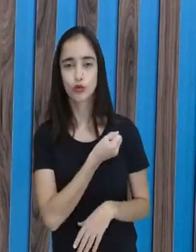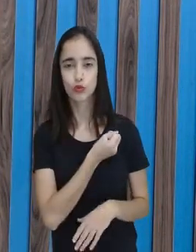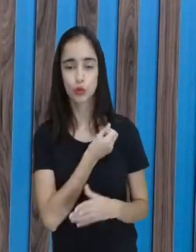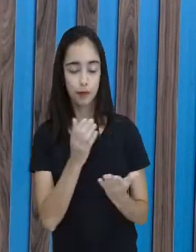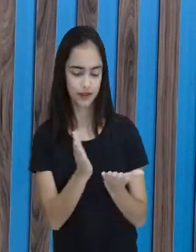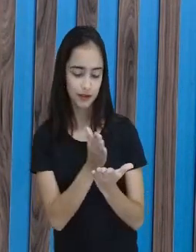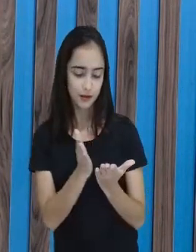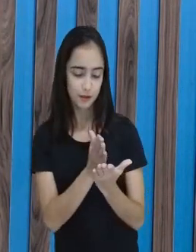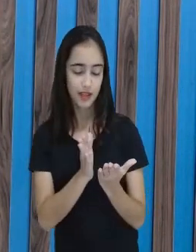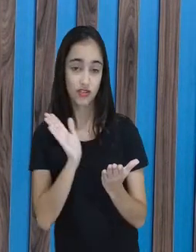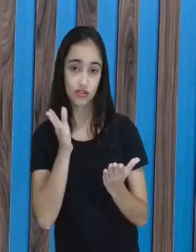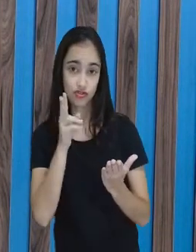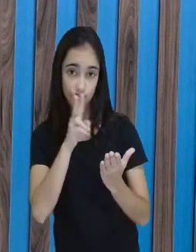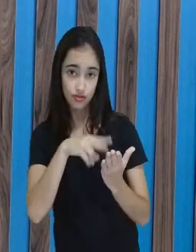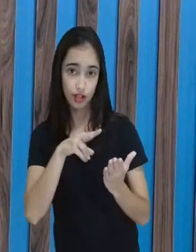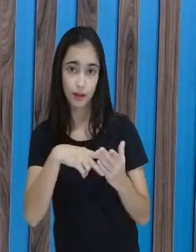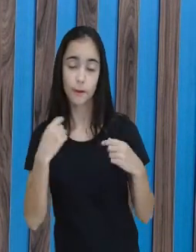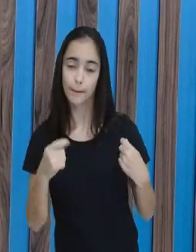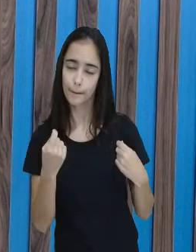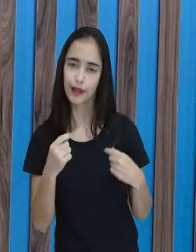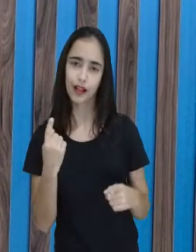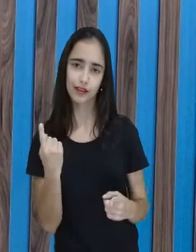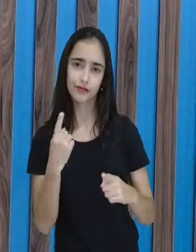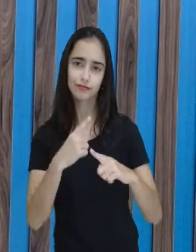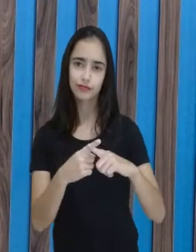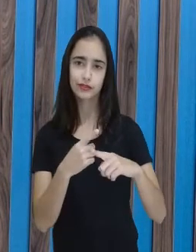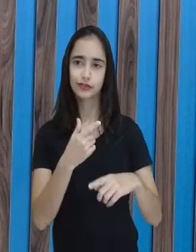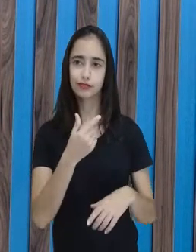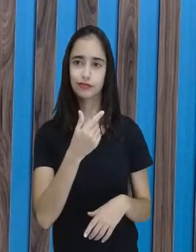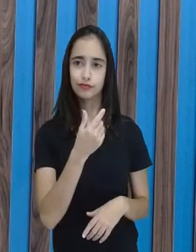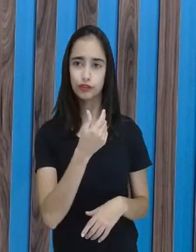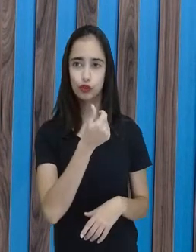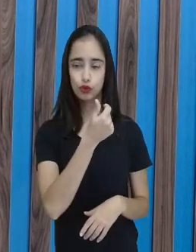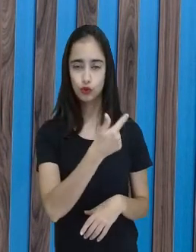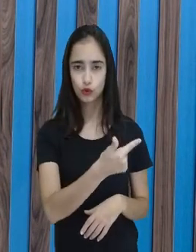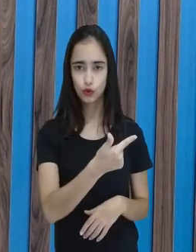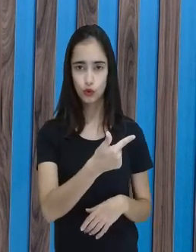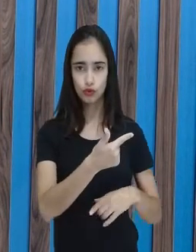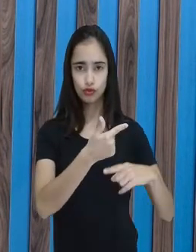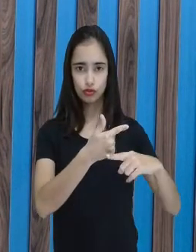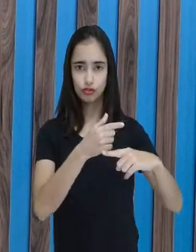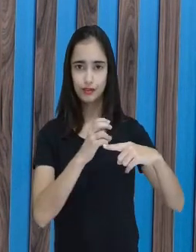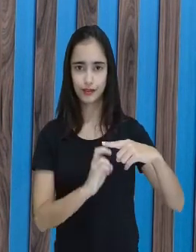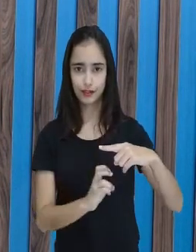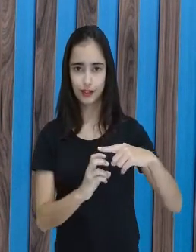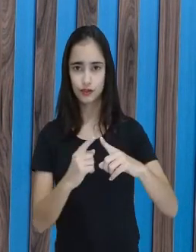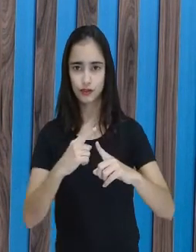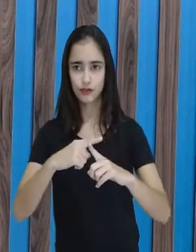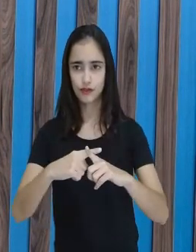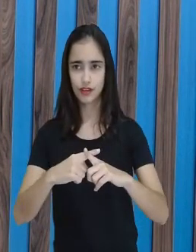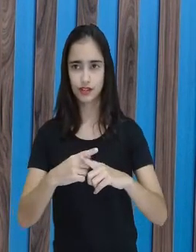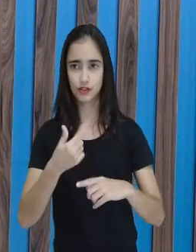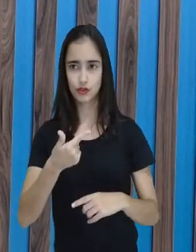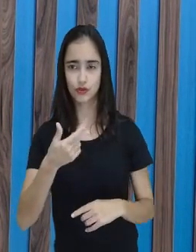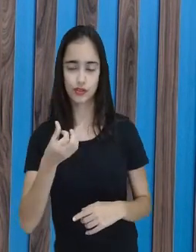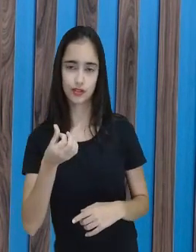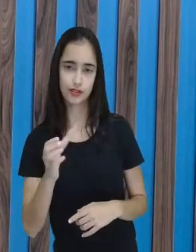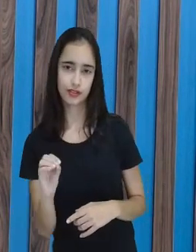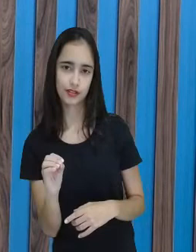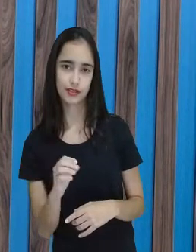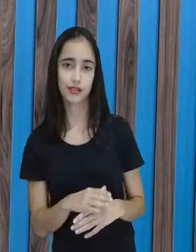multiplicar 2/5 por 260, para encontrar quantas páginas Roberta